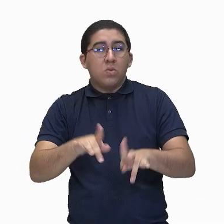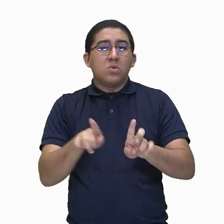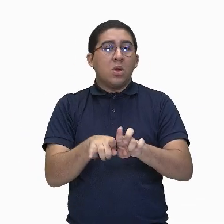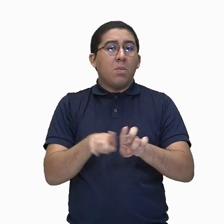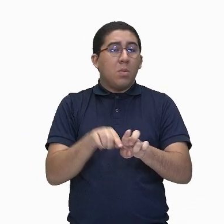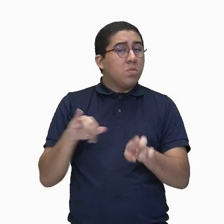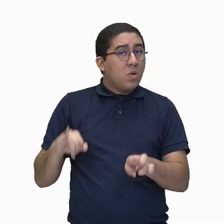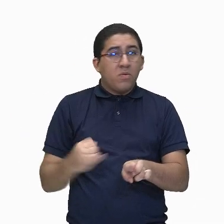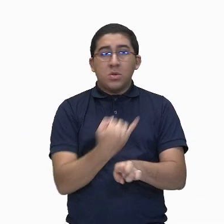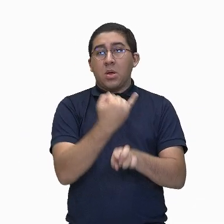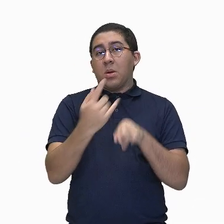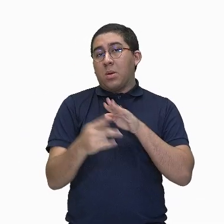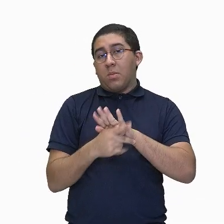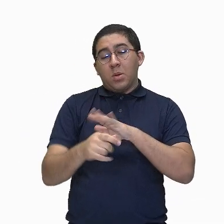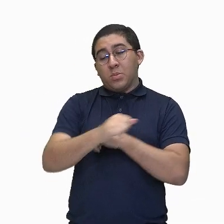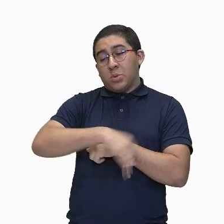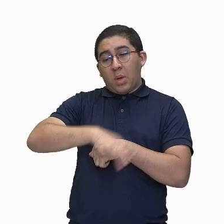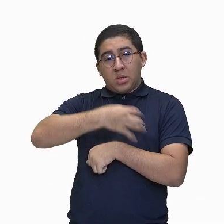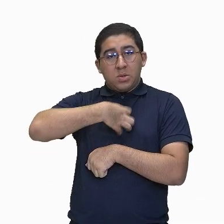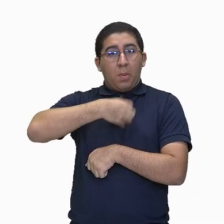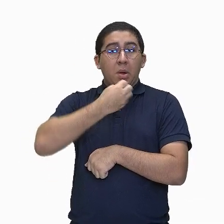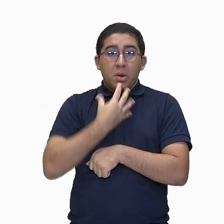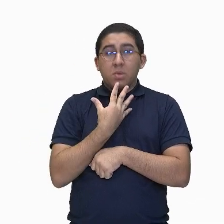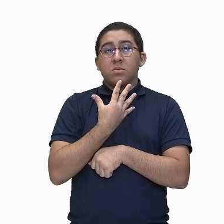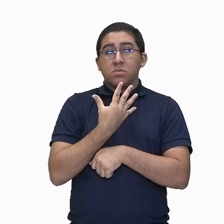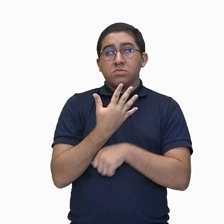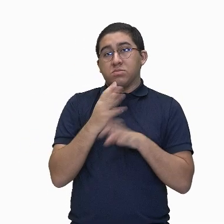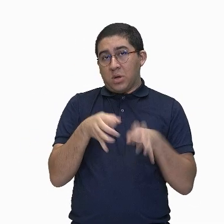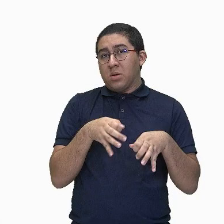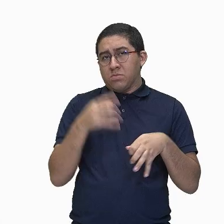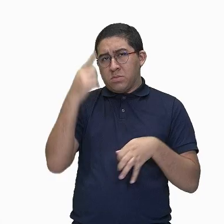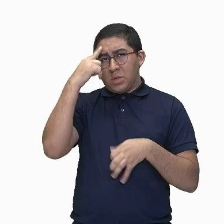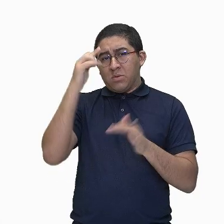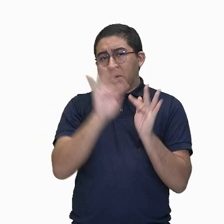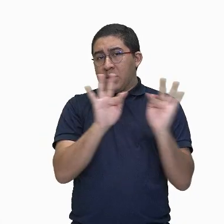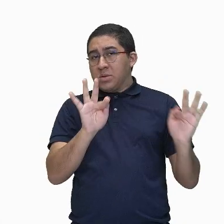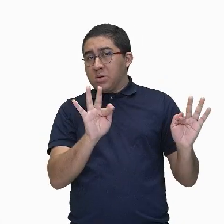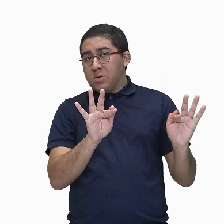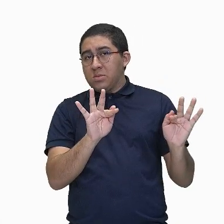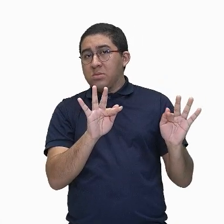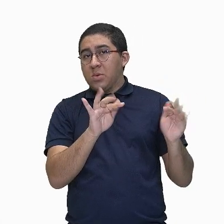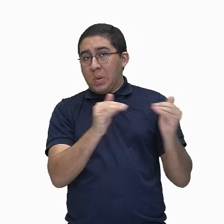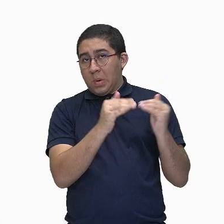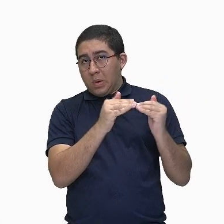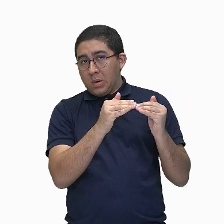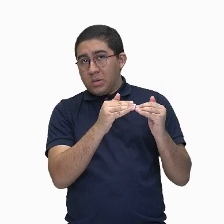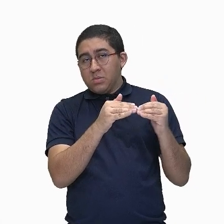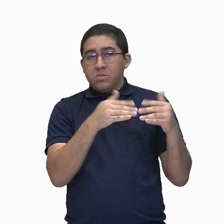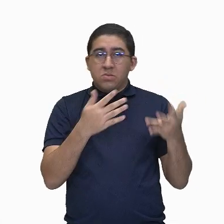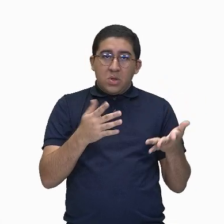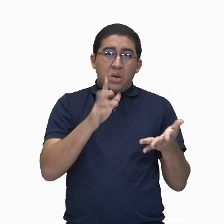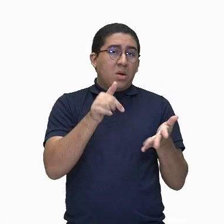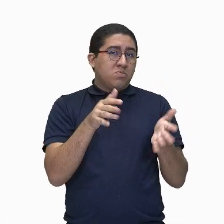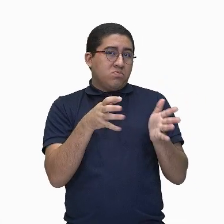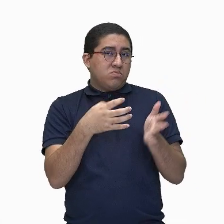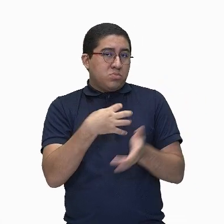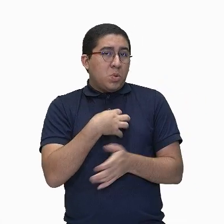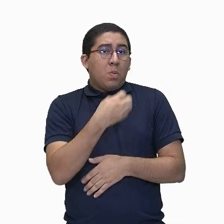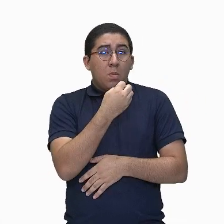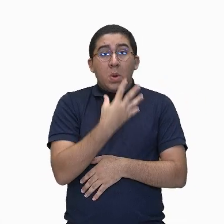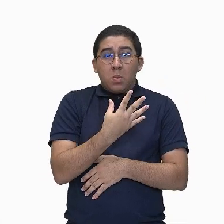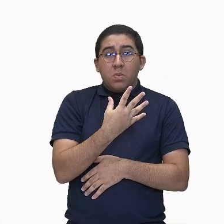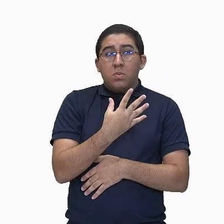desfrutar do bem-estar de estar numa praia, não é verdade? Pois é, então esse é o sentido bom, positivo, não